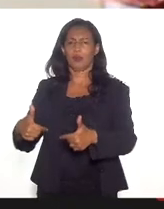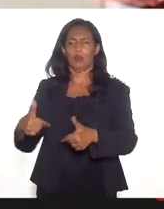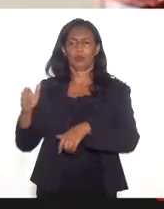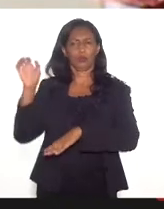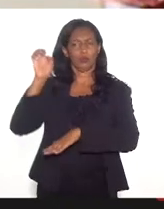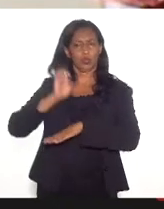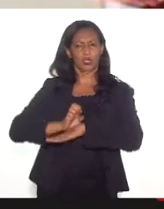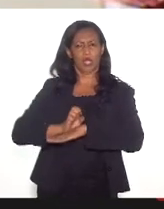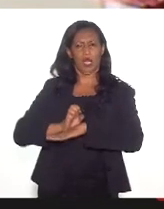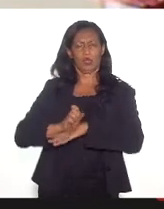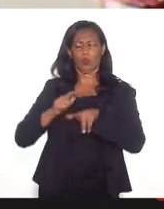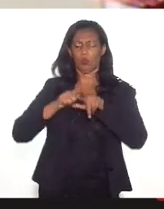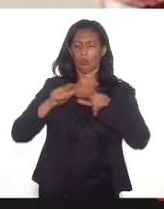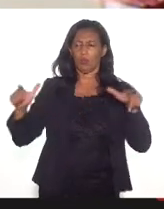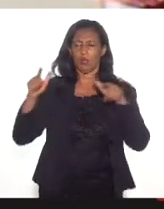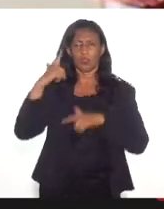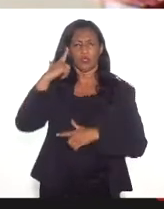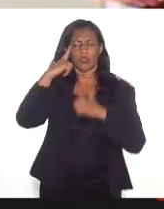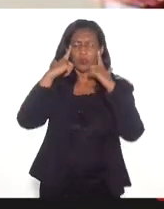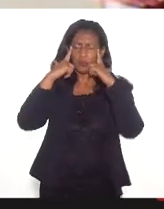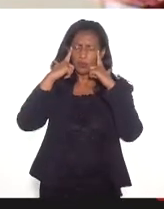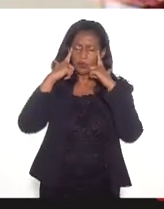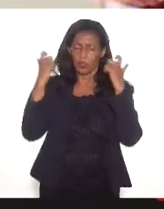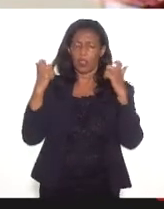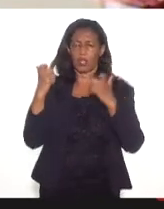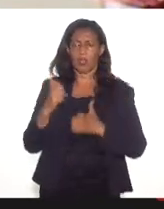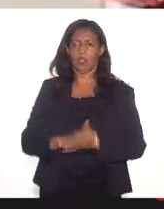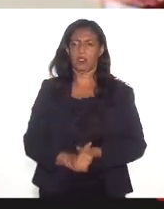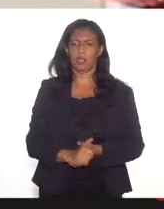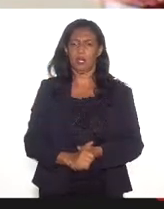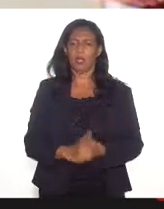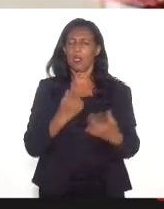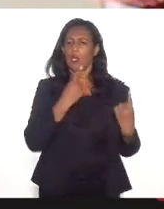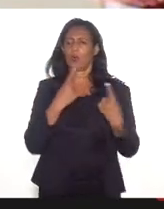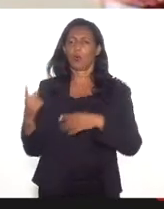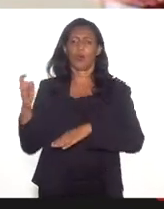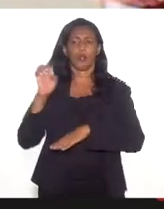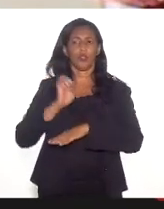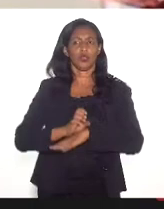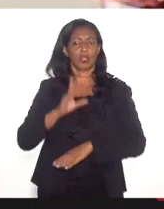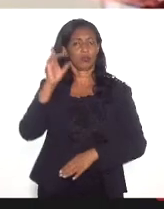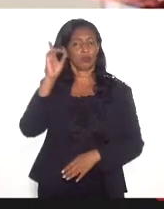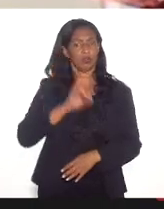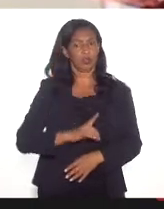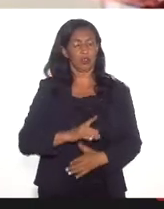e violência porque isso atenta contra o Estado de direito. A gente